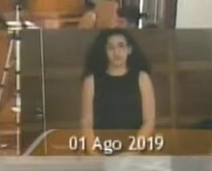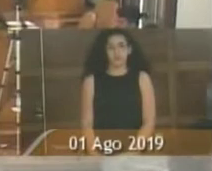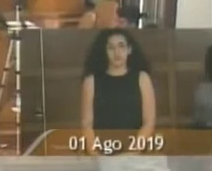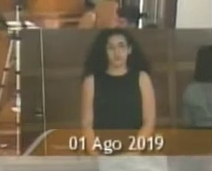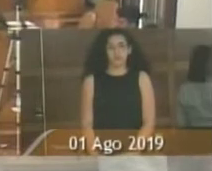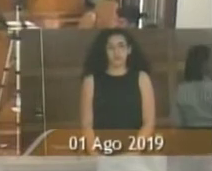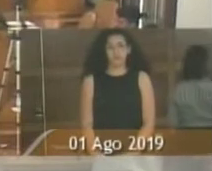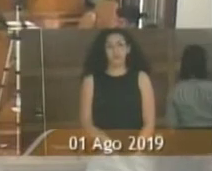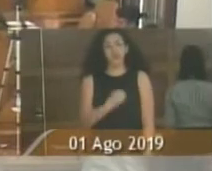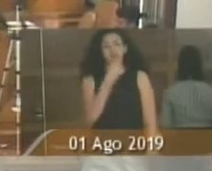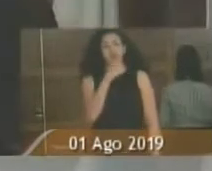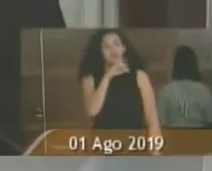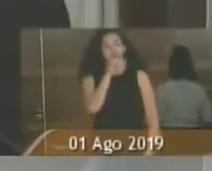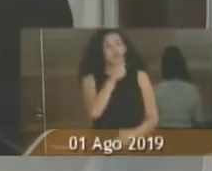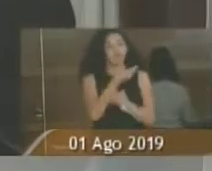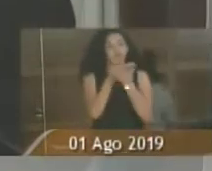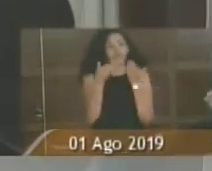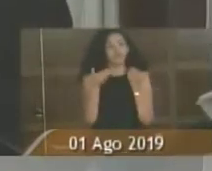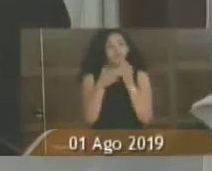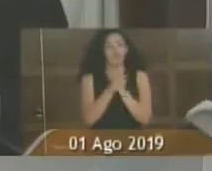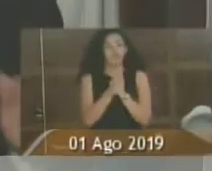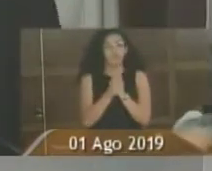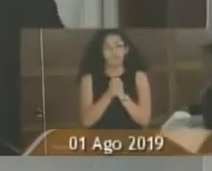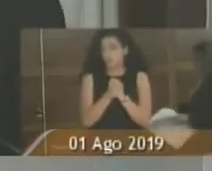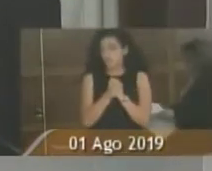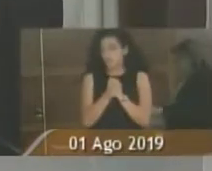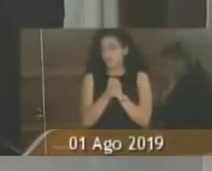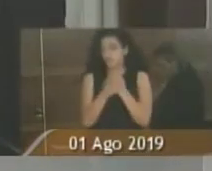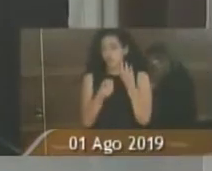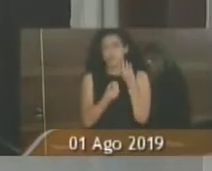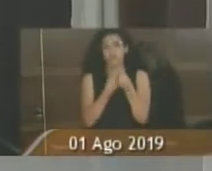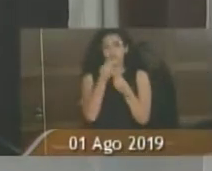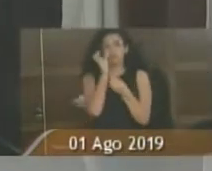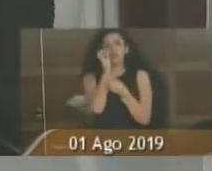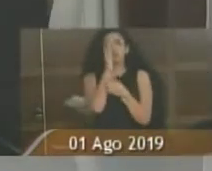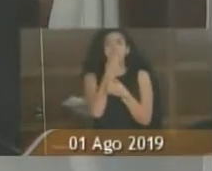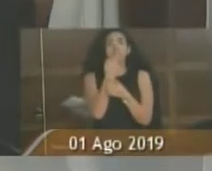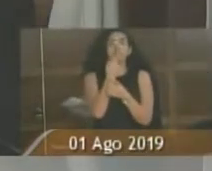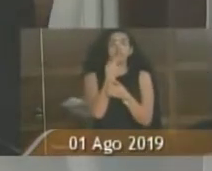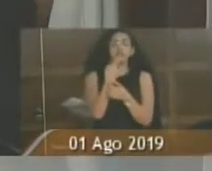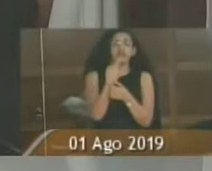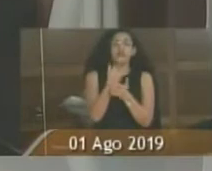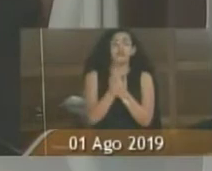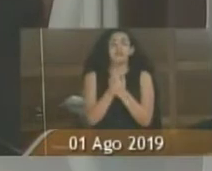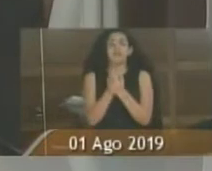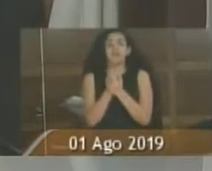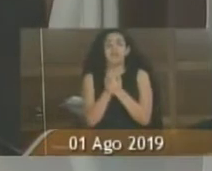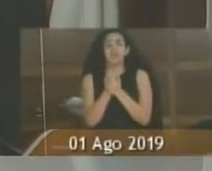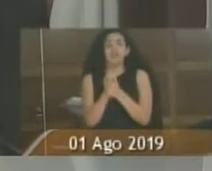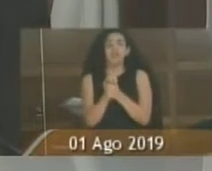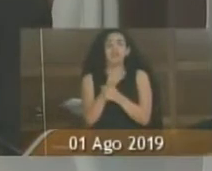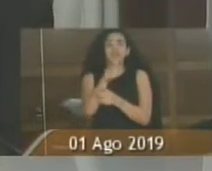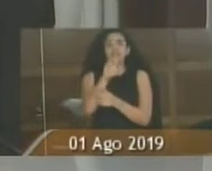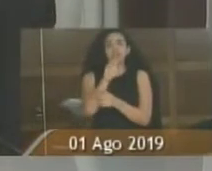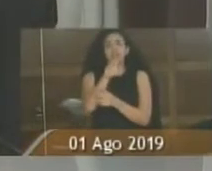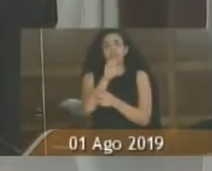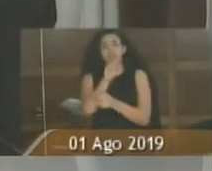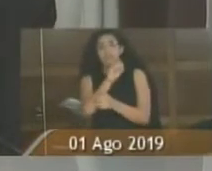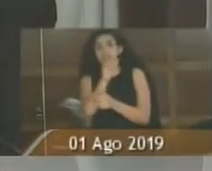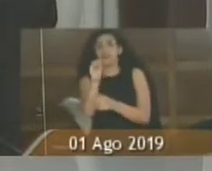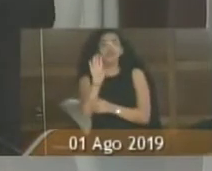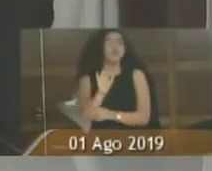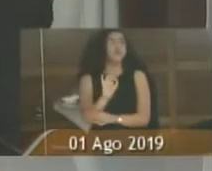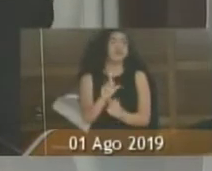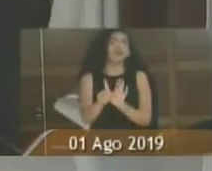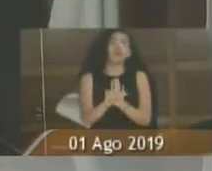Bom, gente, bom dia a todos. Como a Tite falou, recesso é só uma coisa que é... Isso aí